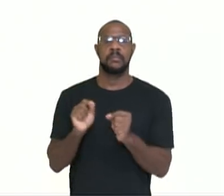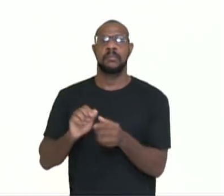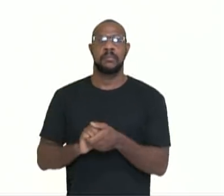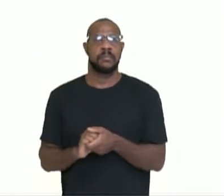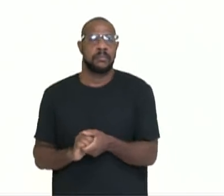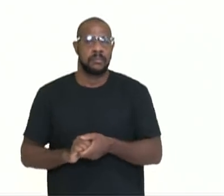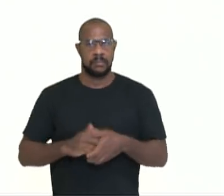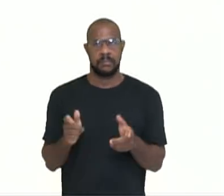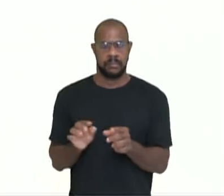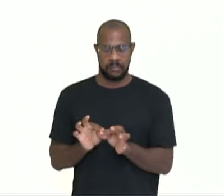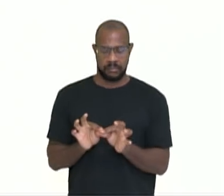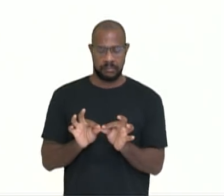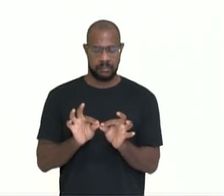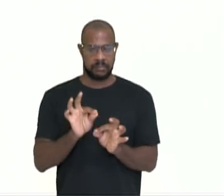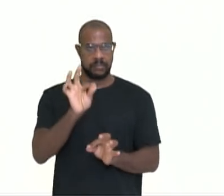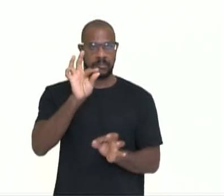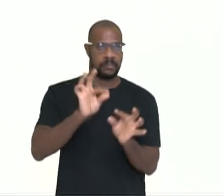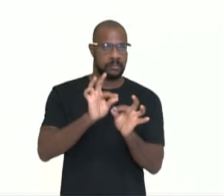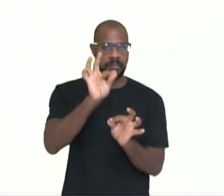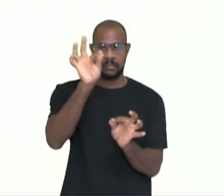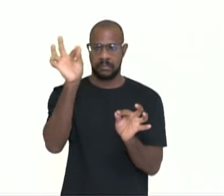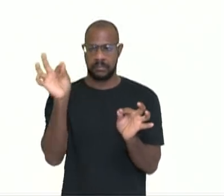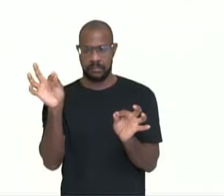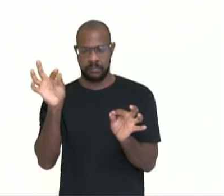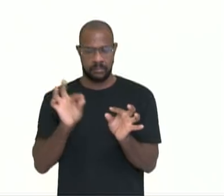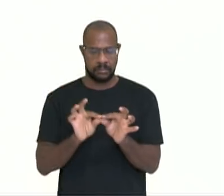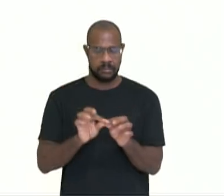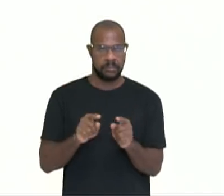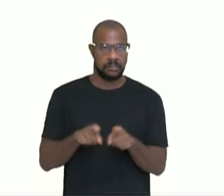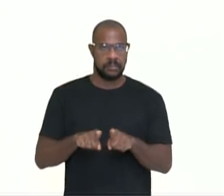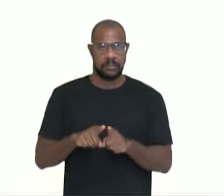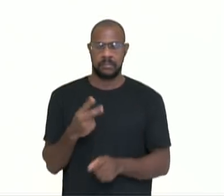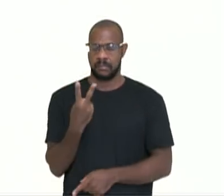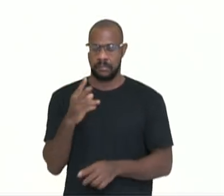uma inclinação formada por duas